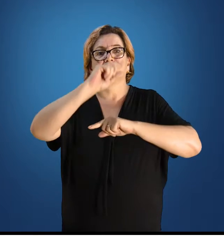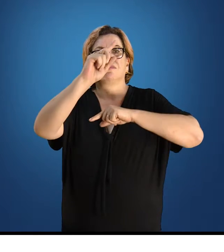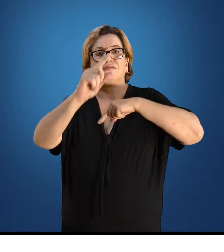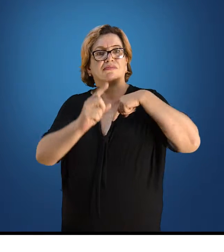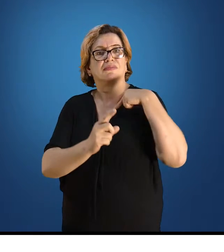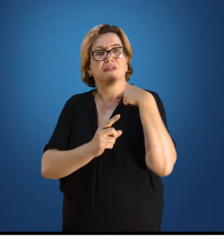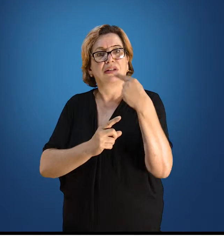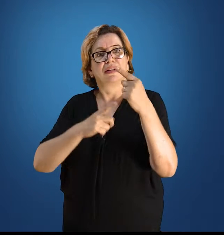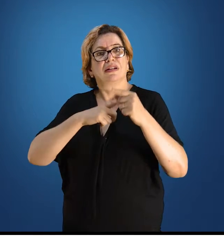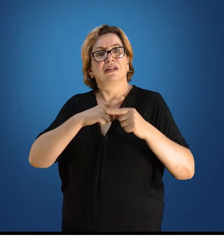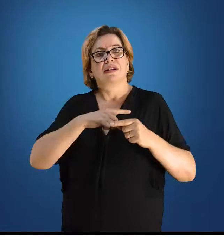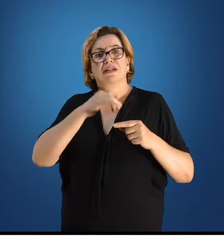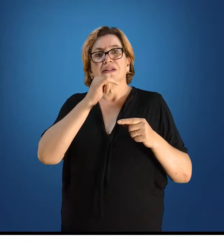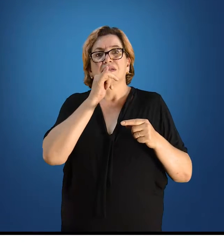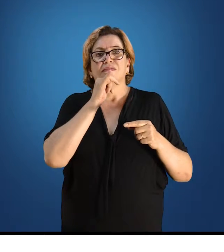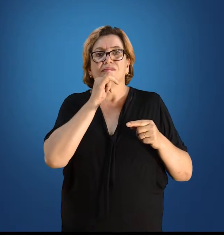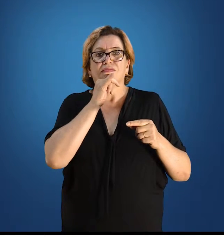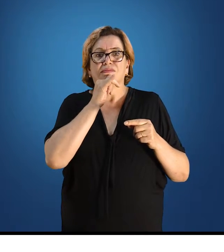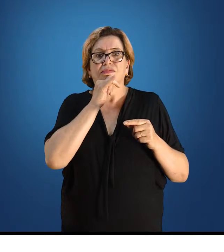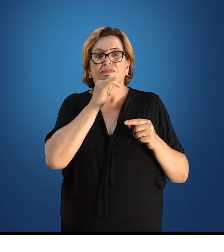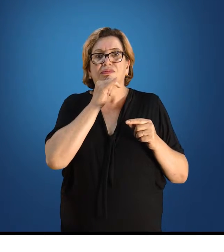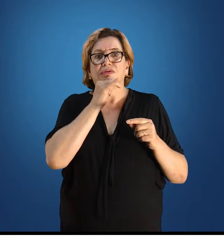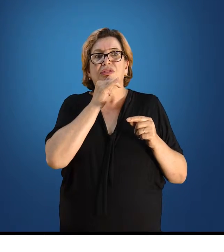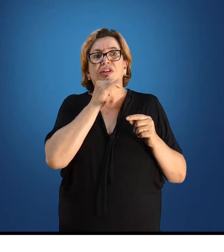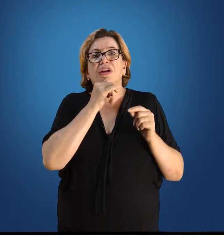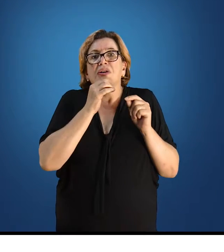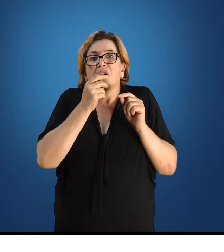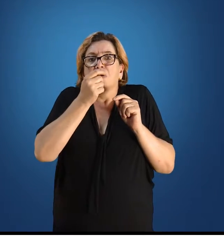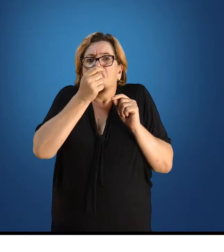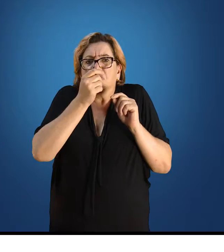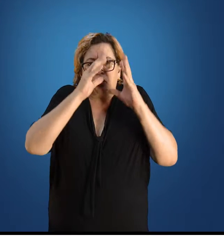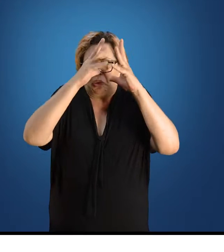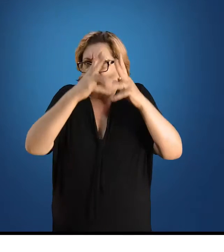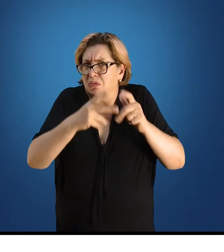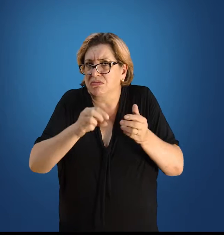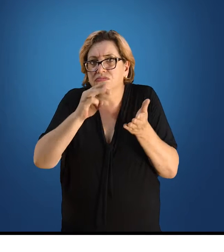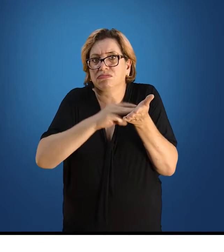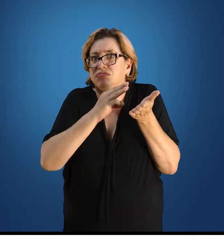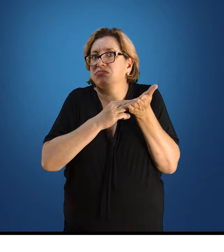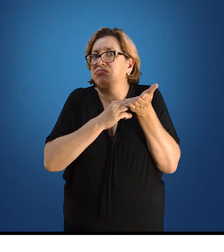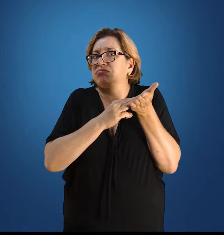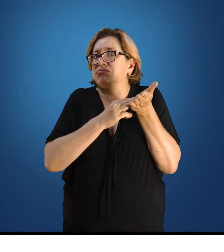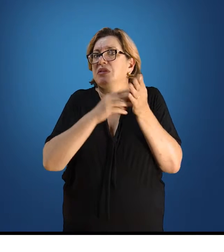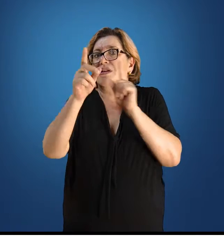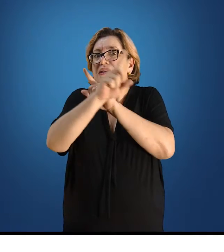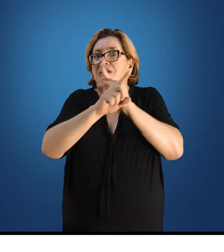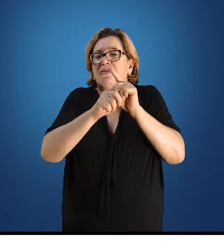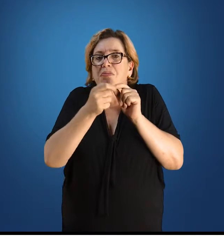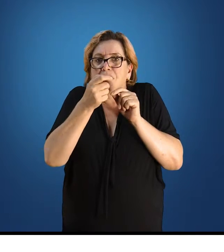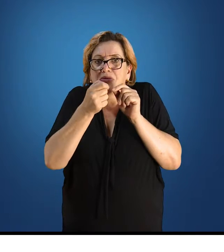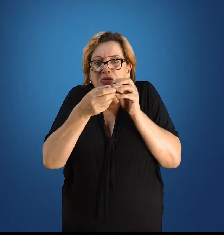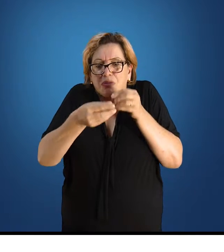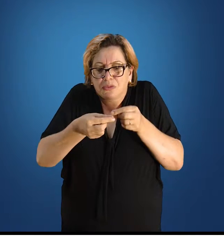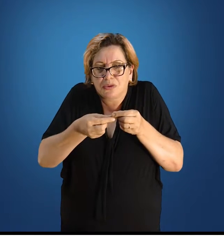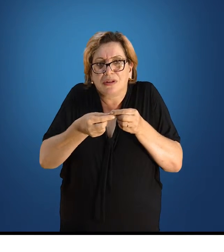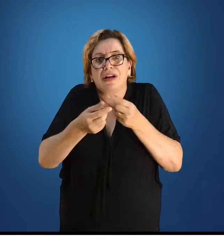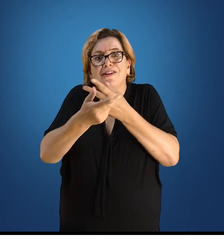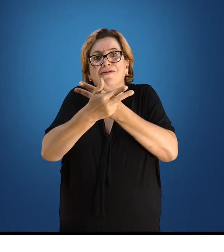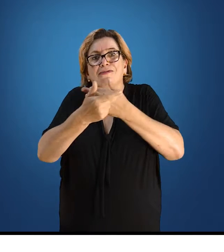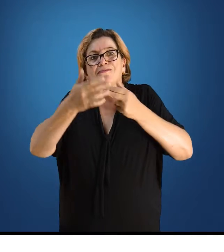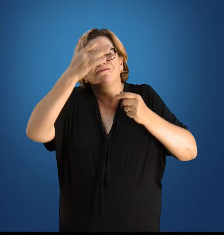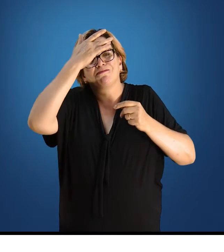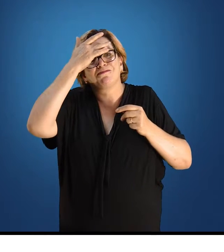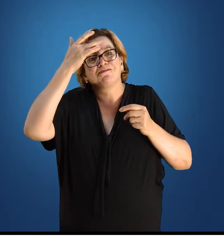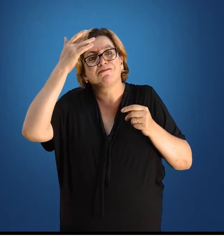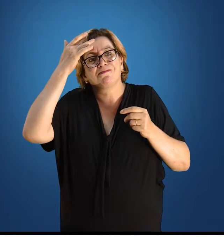abaixo, tem um exemplo quando você vai citar a parte de uma monografia, né? A parte de um texto que tem vários autores,